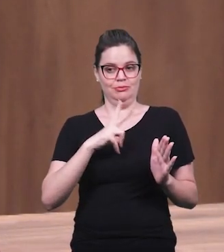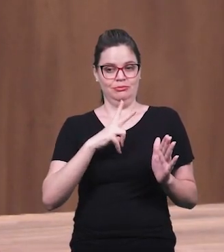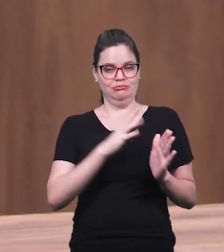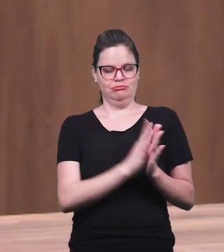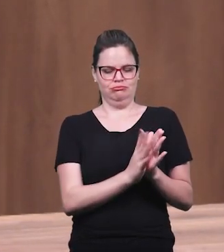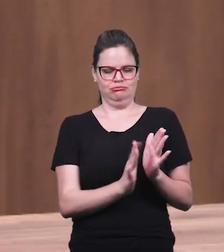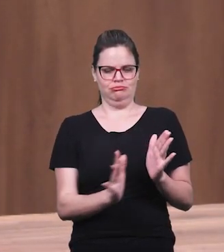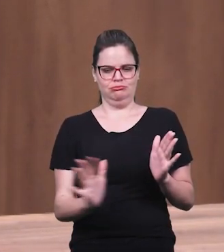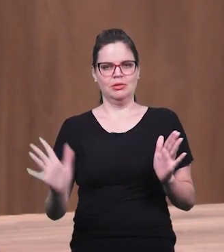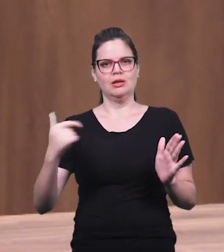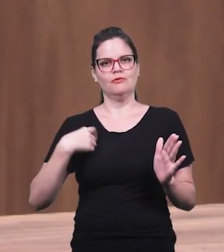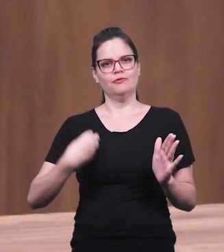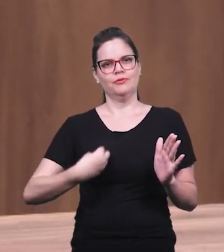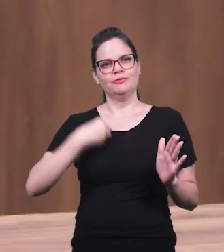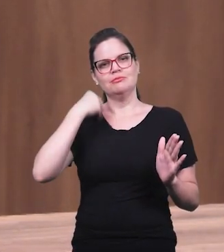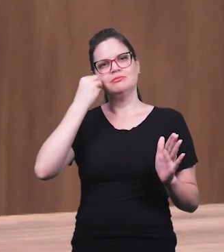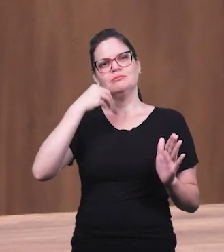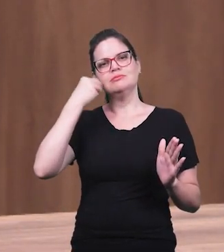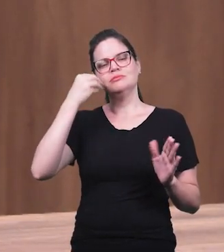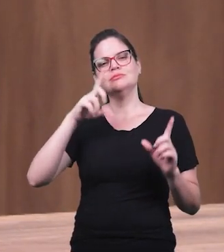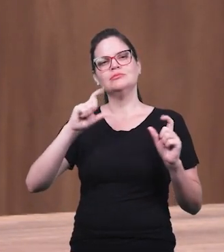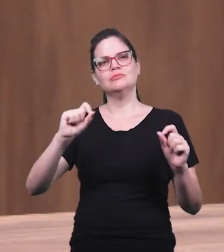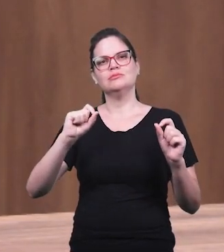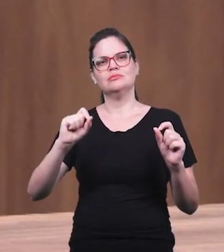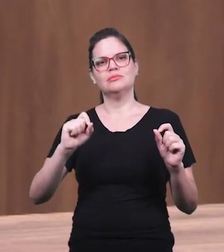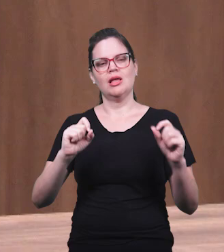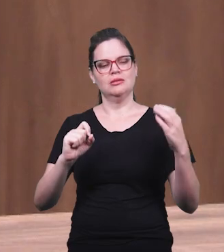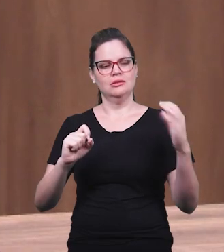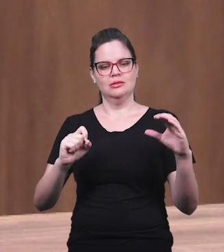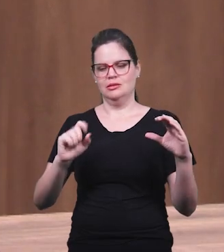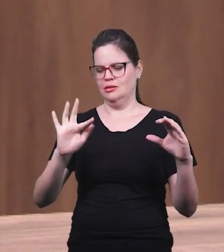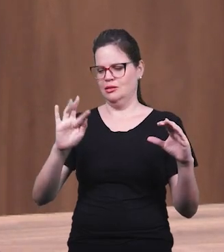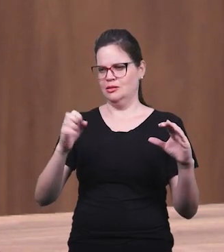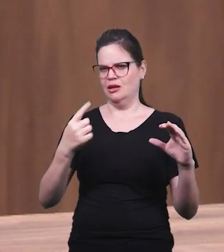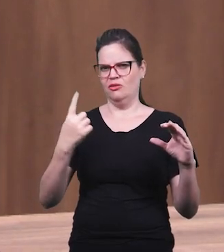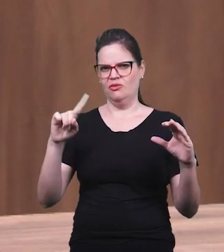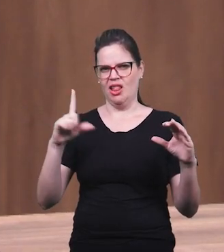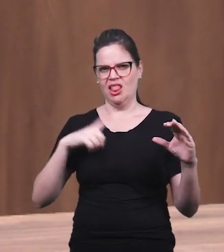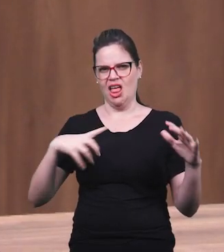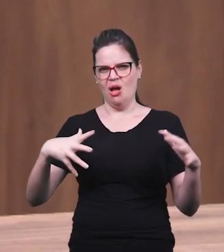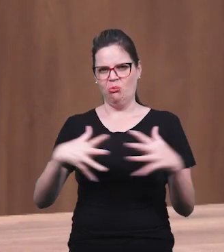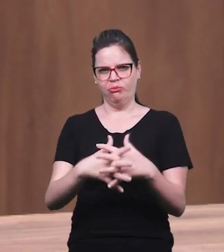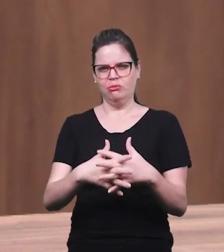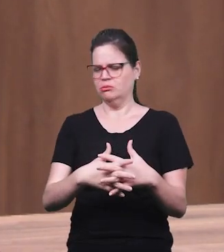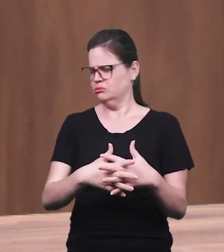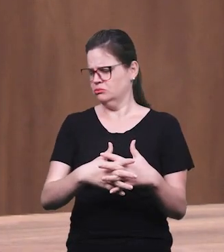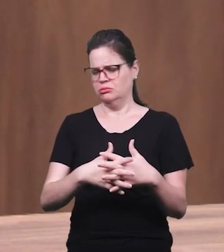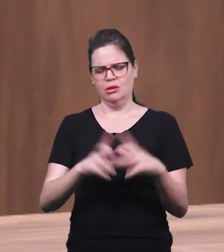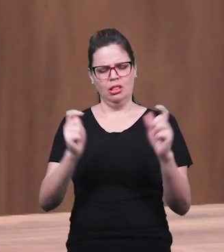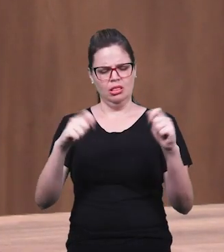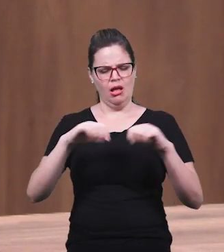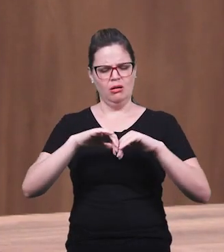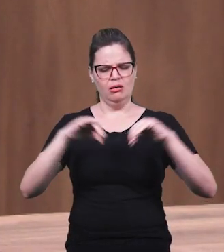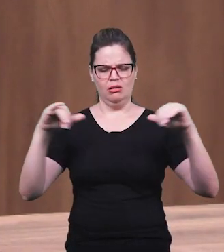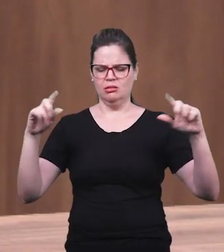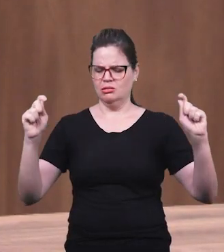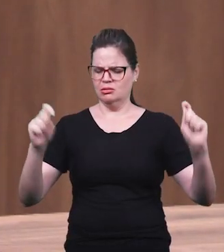eu vivi, né, a experiência de que não há conflito entre ciência e fé, né?